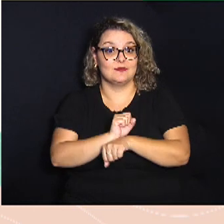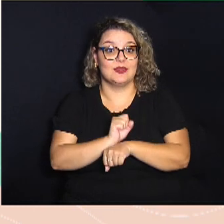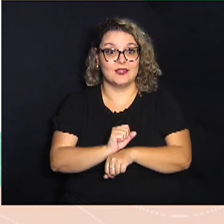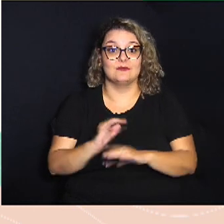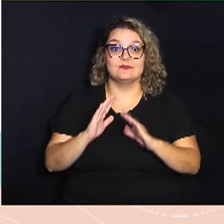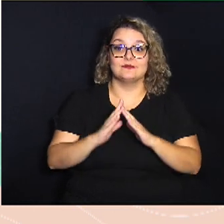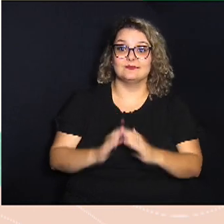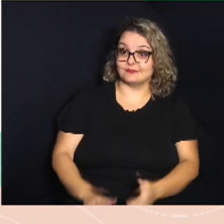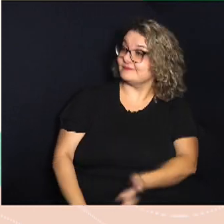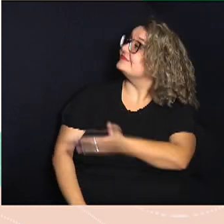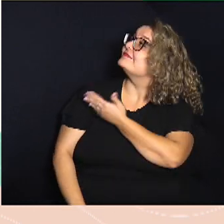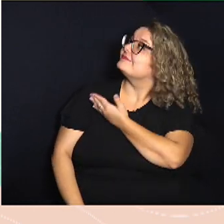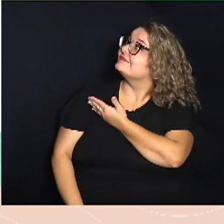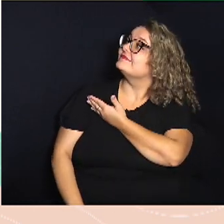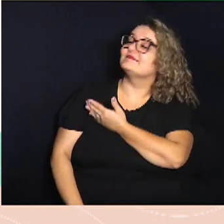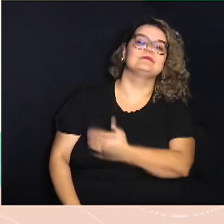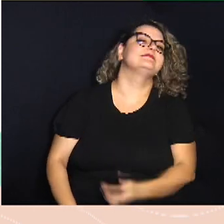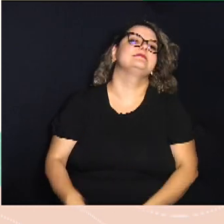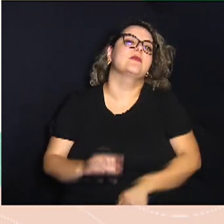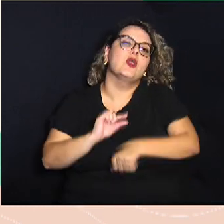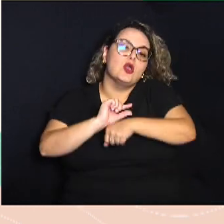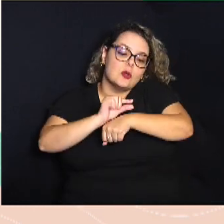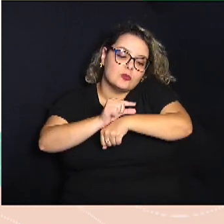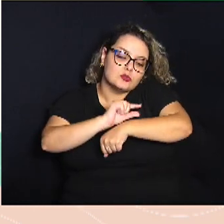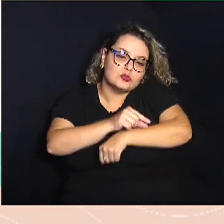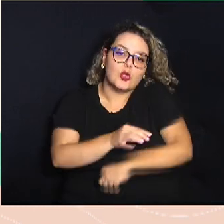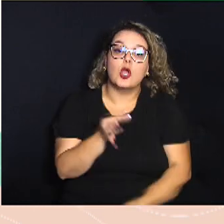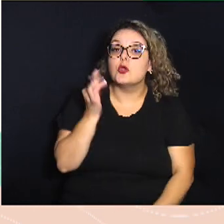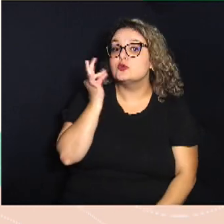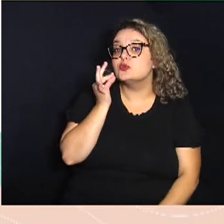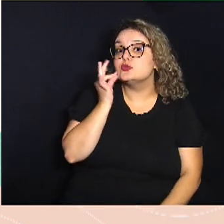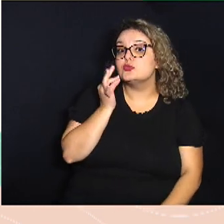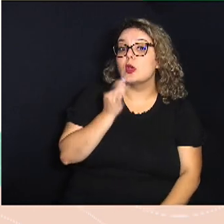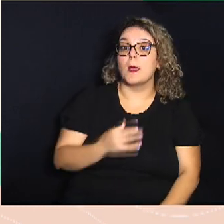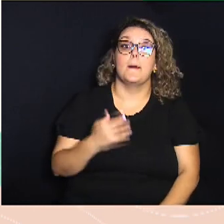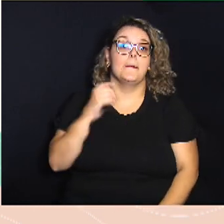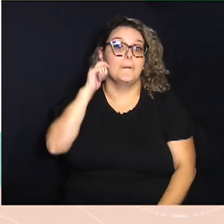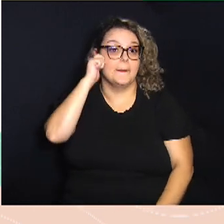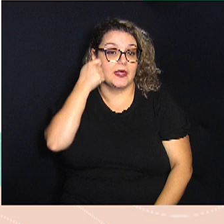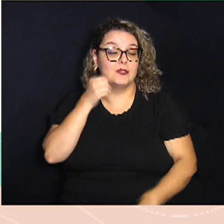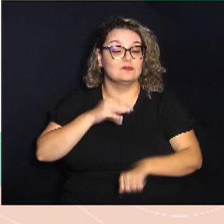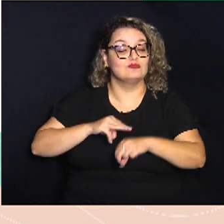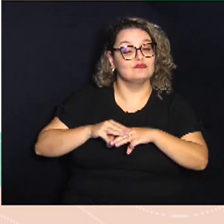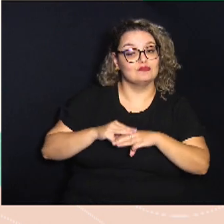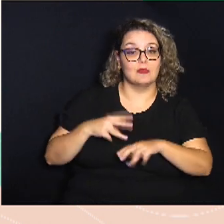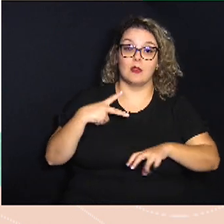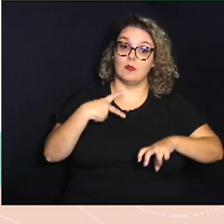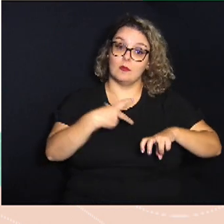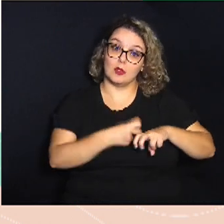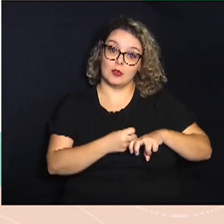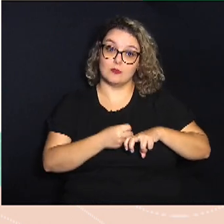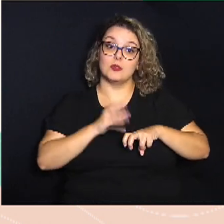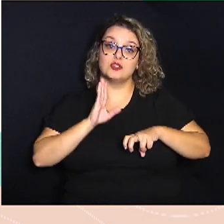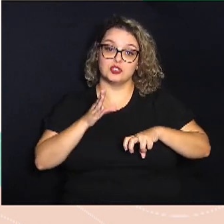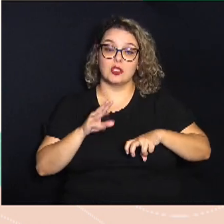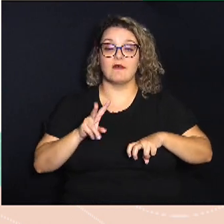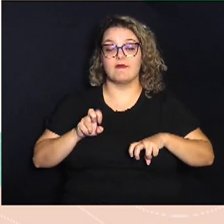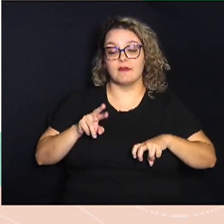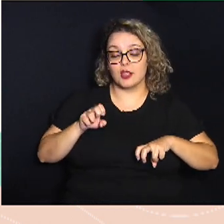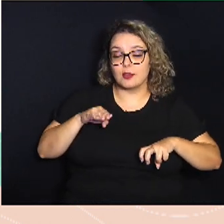A parecida é uma cachorra de pelagem curta, de cor preta e caramelo. Vacinada, vermifugada,